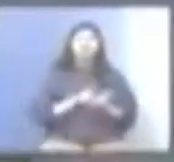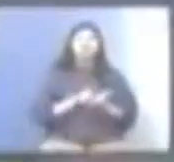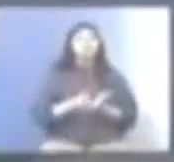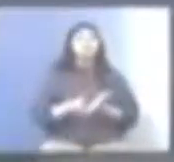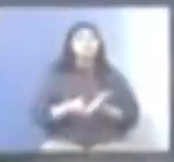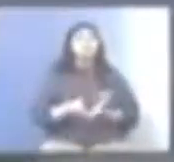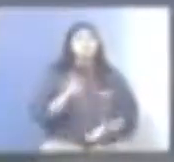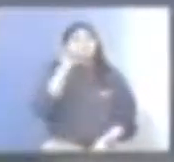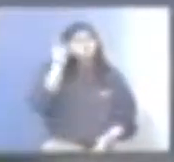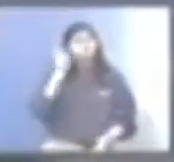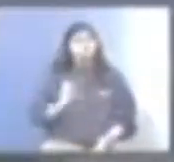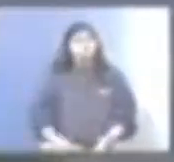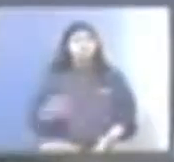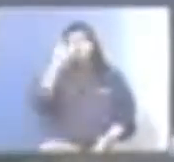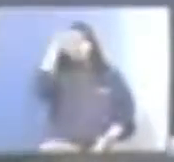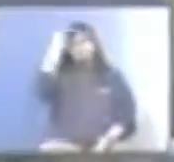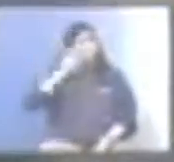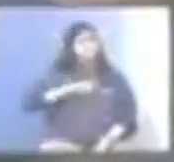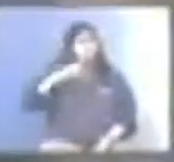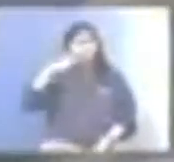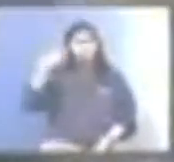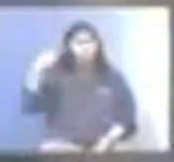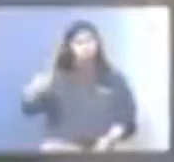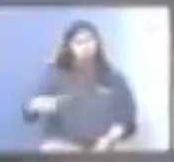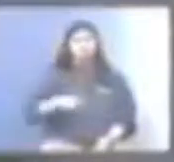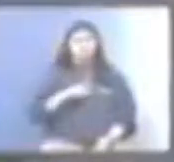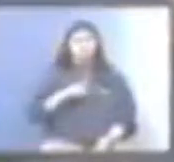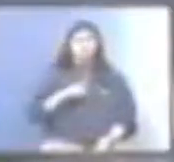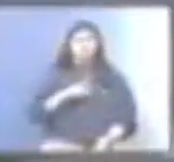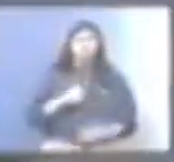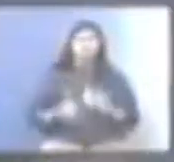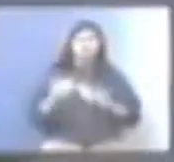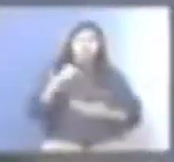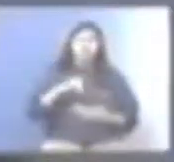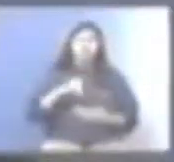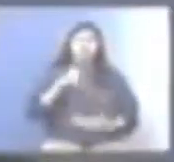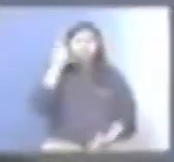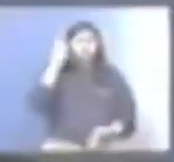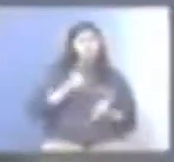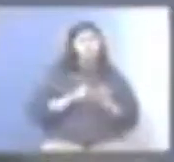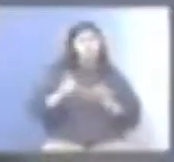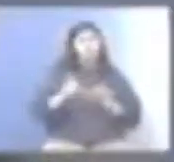que São Paulo diz aí, não deis entrada ao encardido.